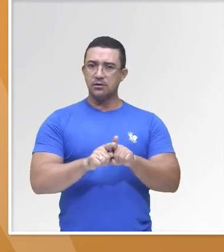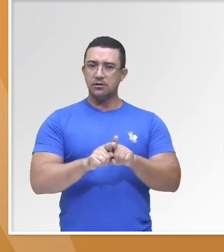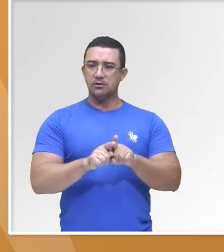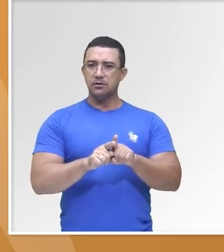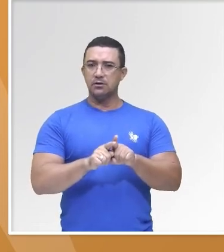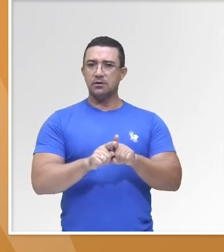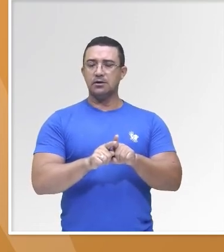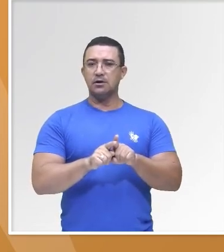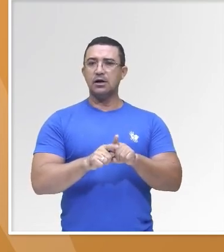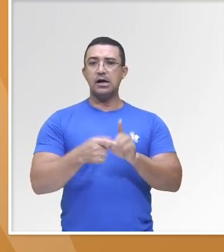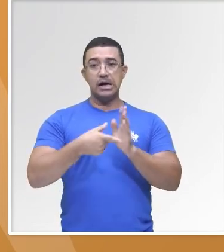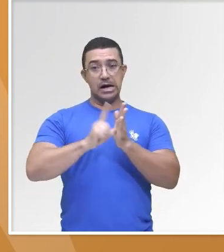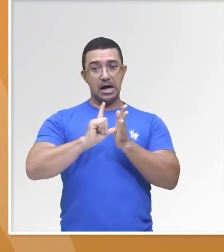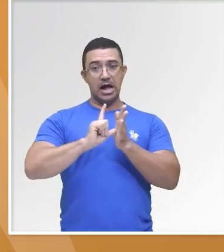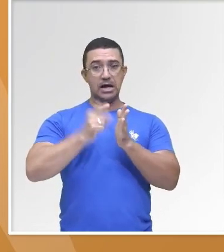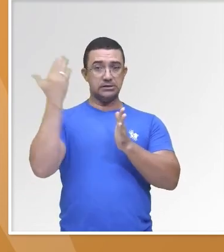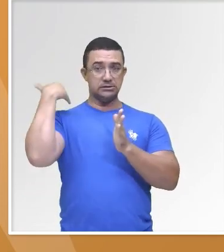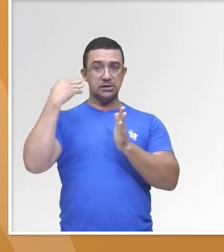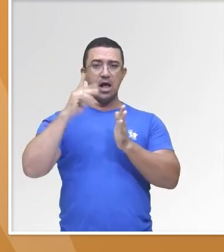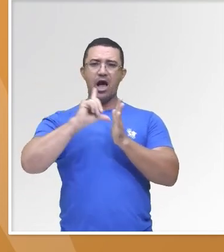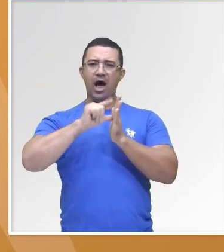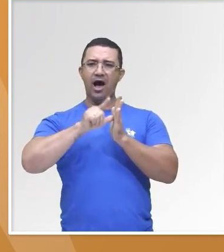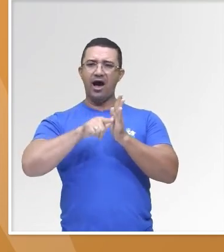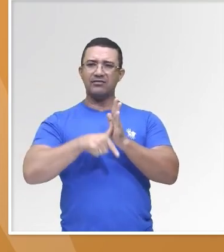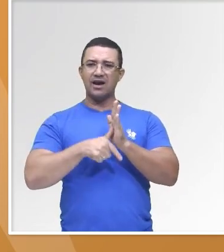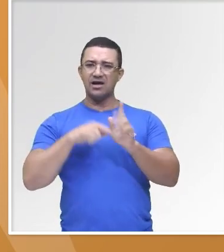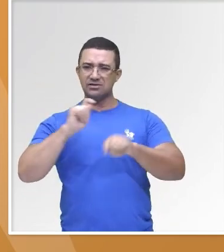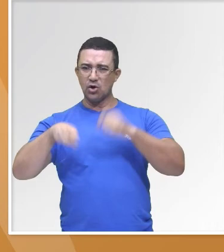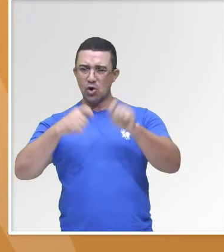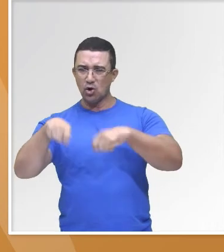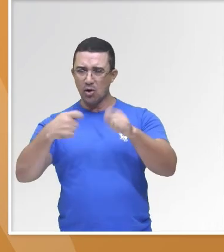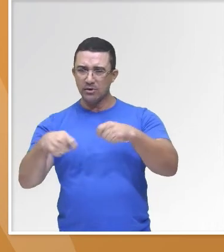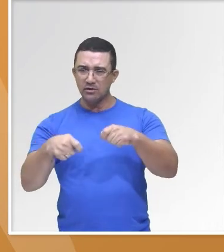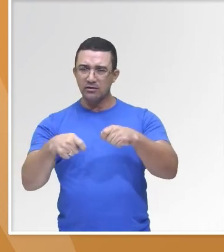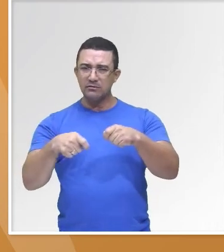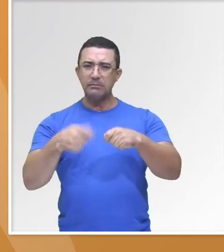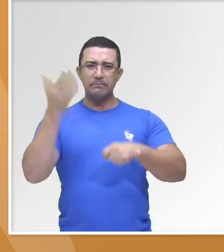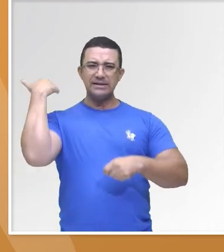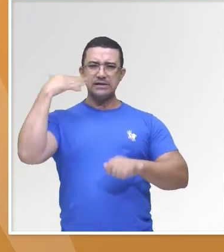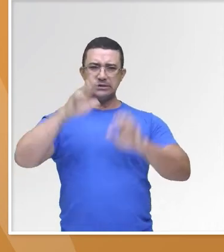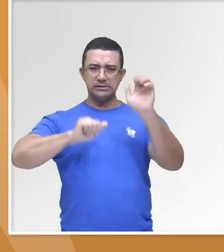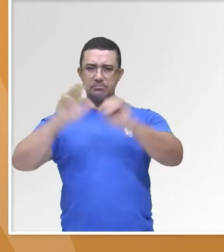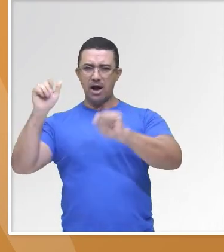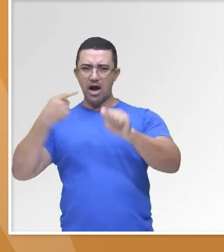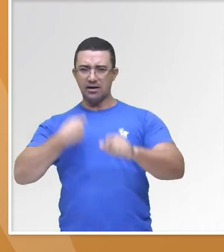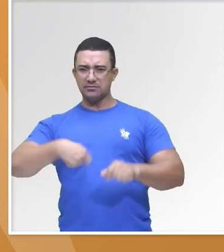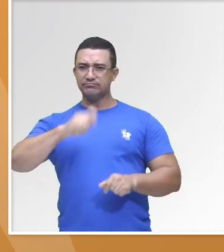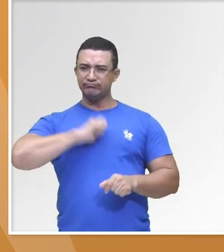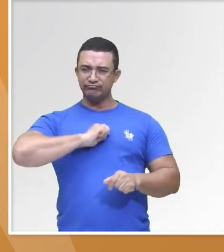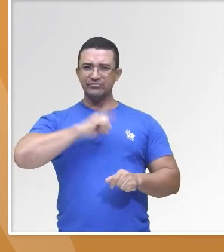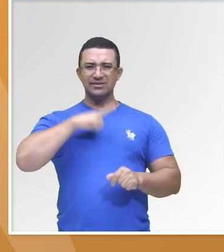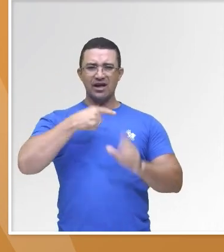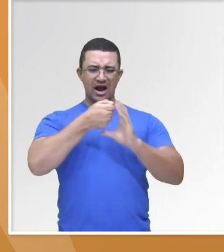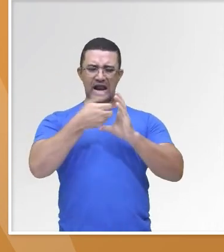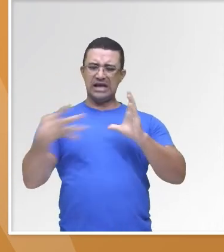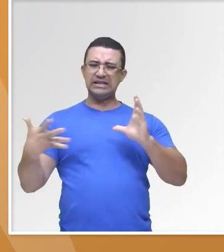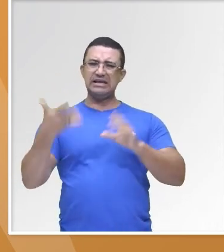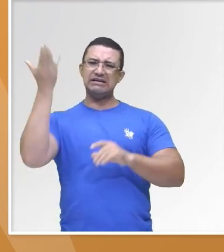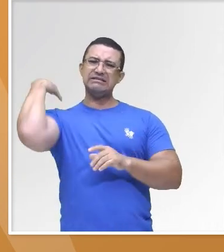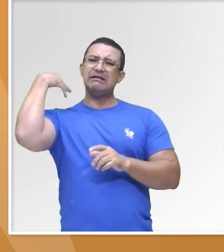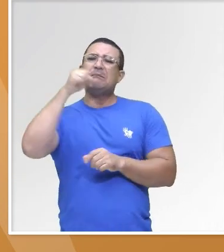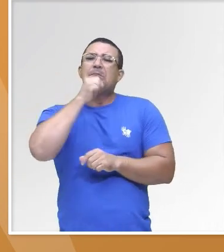profundo atraso econômico. A Espanha, ela era um país que tinha características muito medievais, não